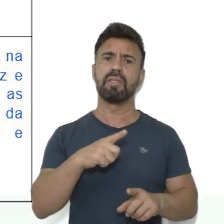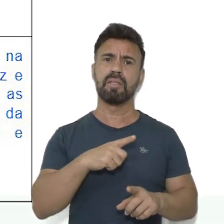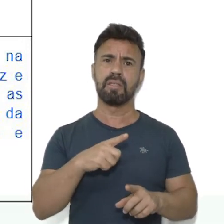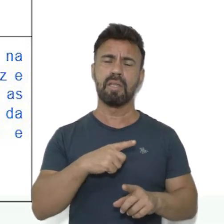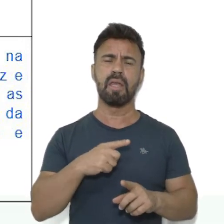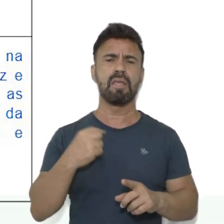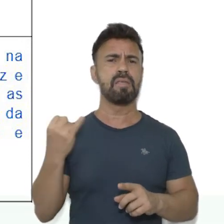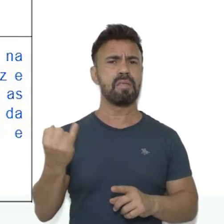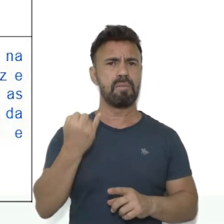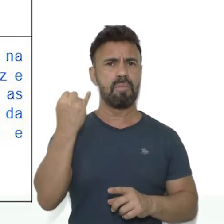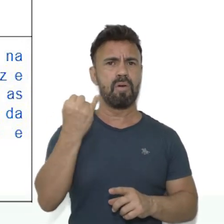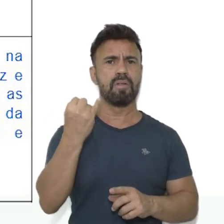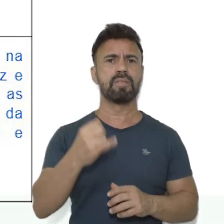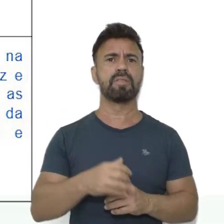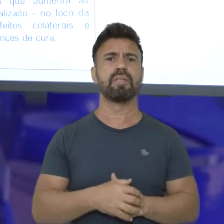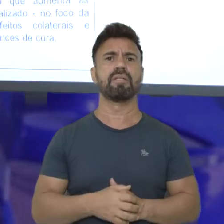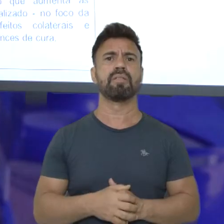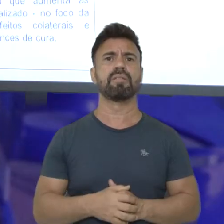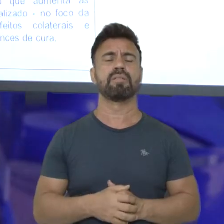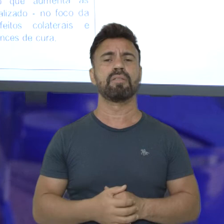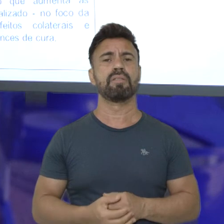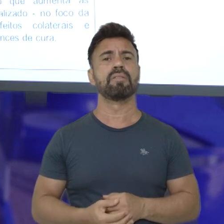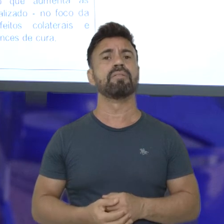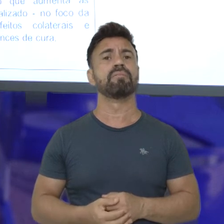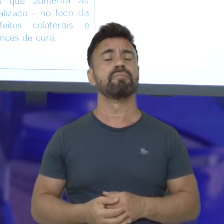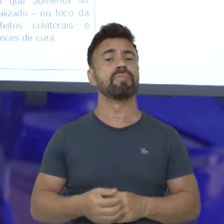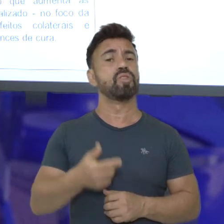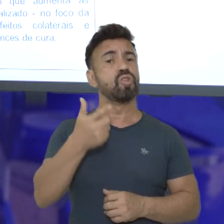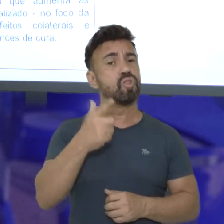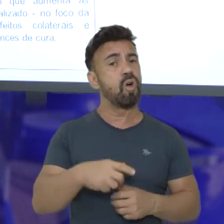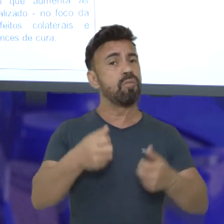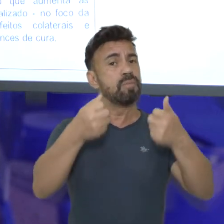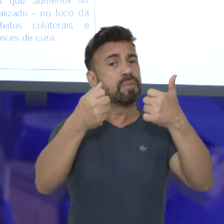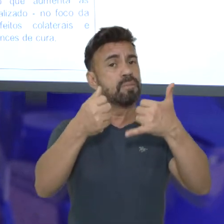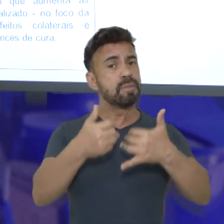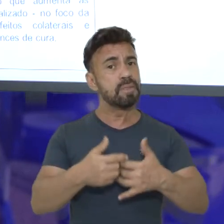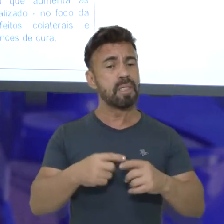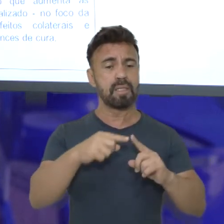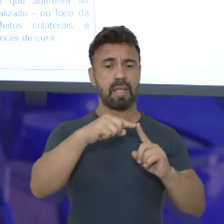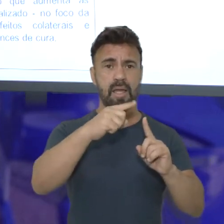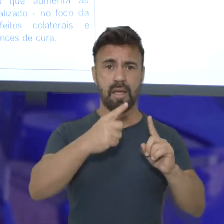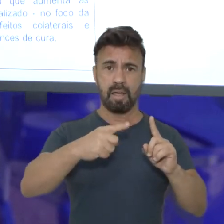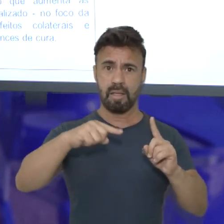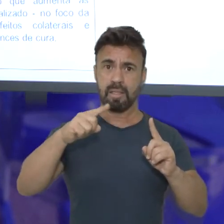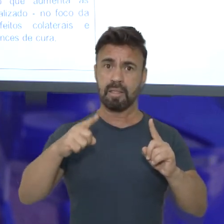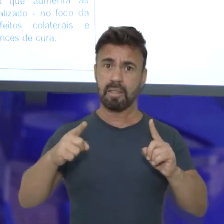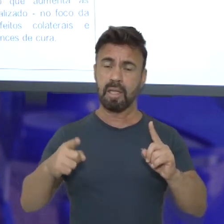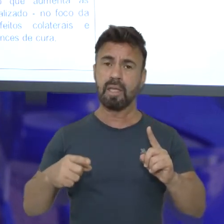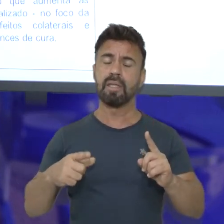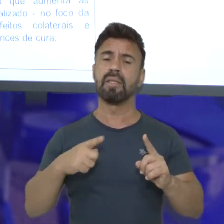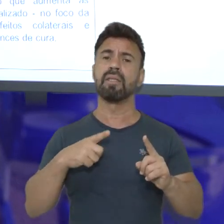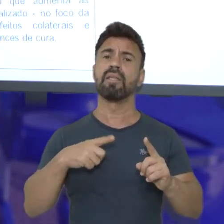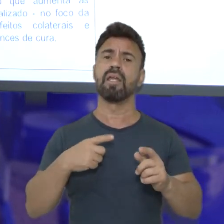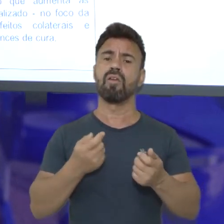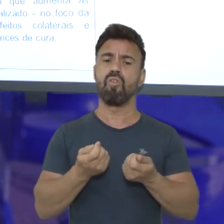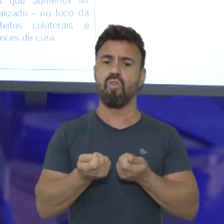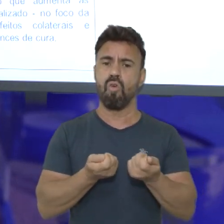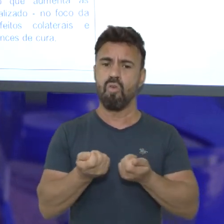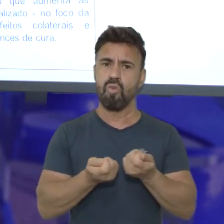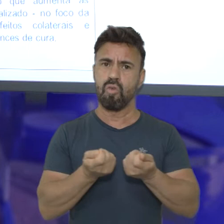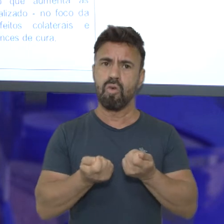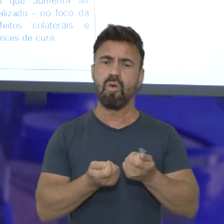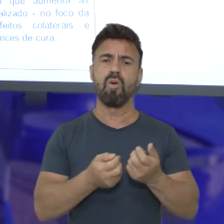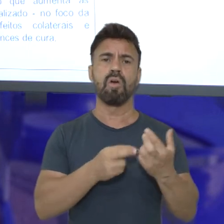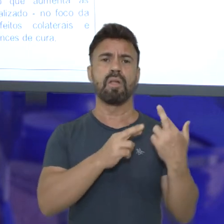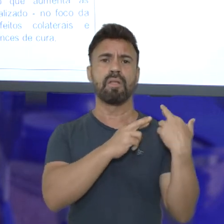determinada importância para a gente. Agora, volto a repetir, essa radiação é utilizada com bastante controle dentro